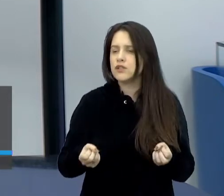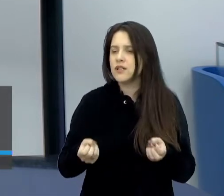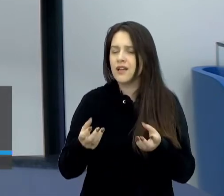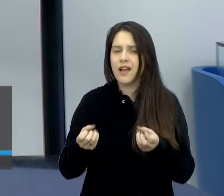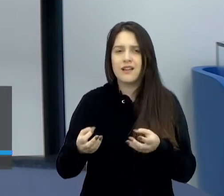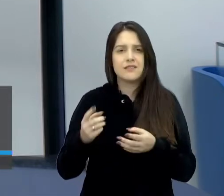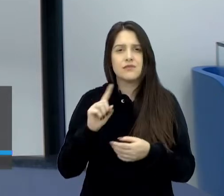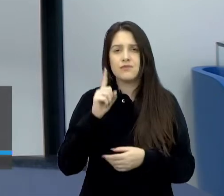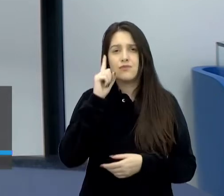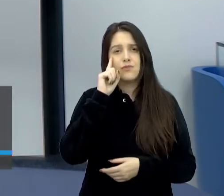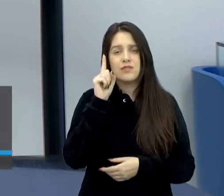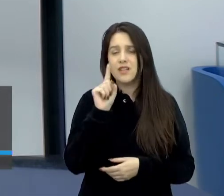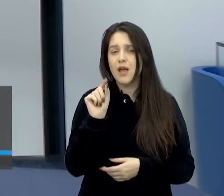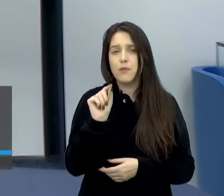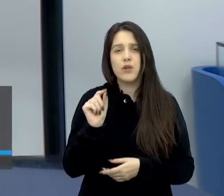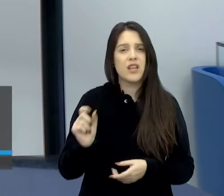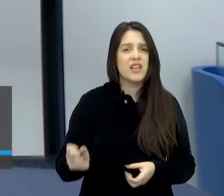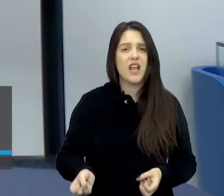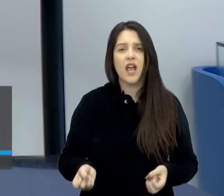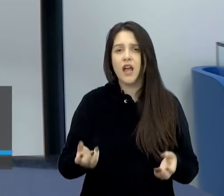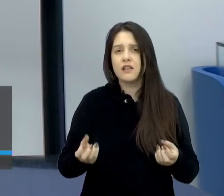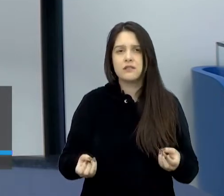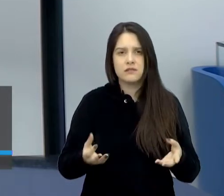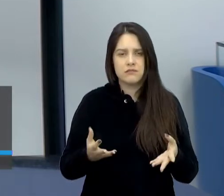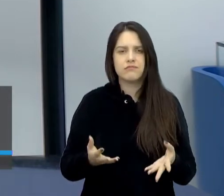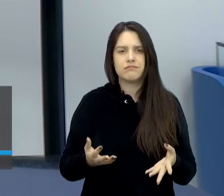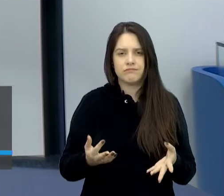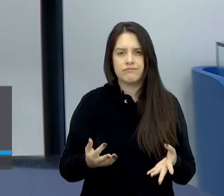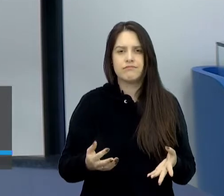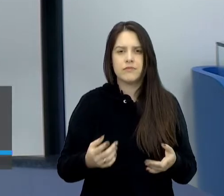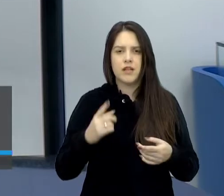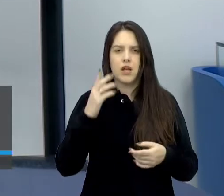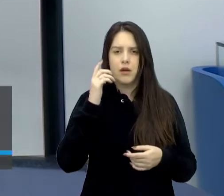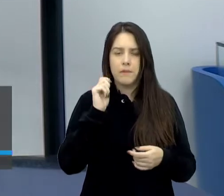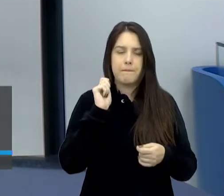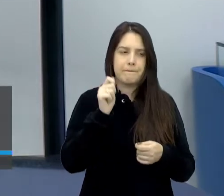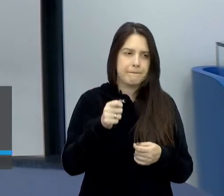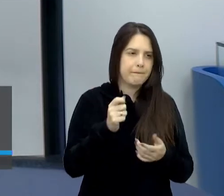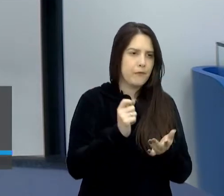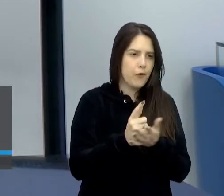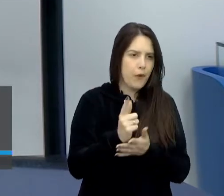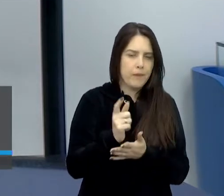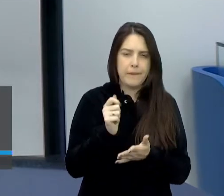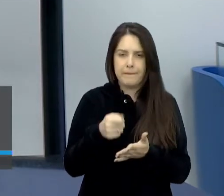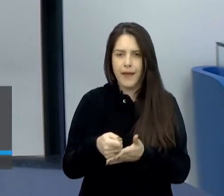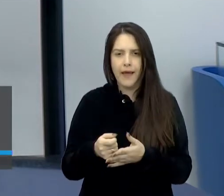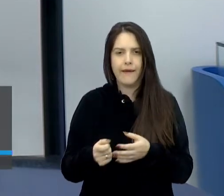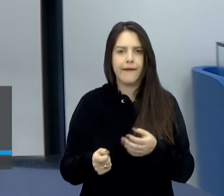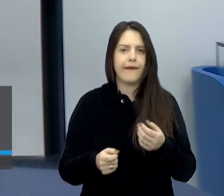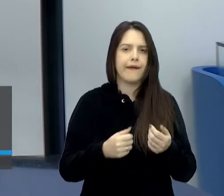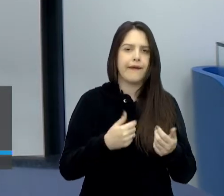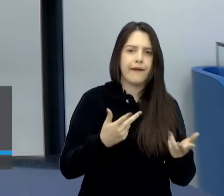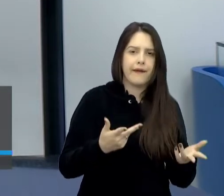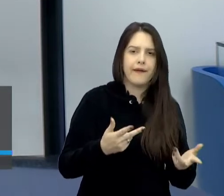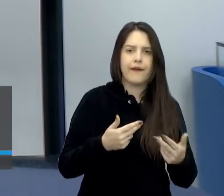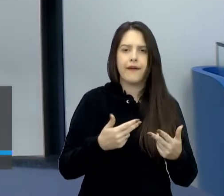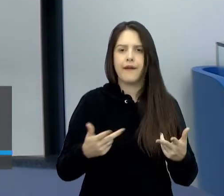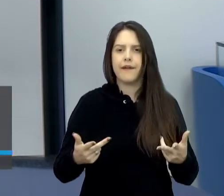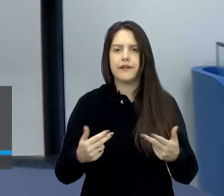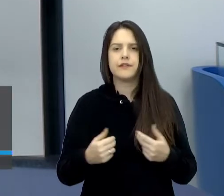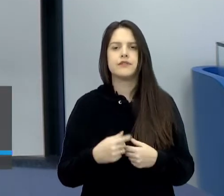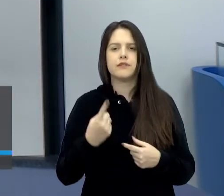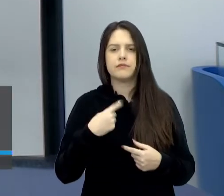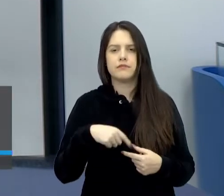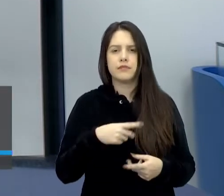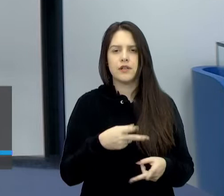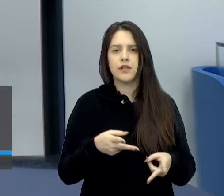pensar mesmo, a gente está ali inconscientemente e compra e pega aí uma coxinha, e pega uma balinha, e aí a